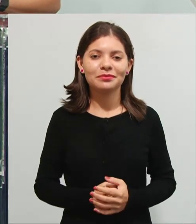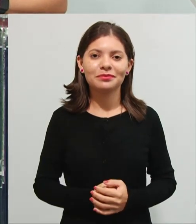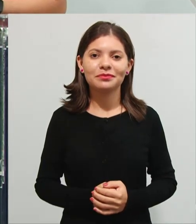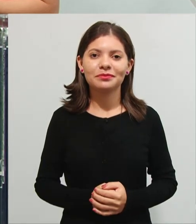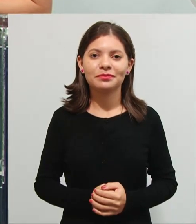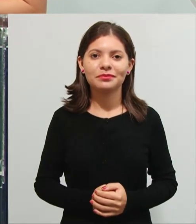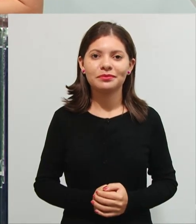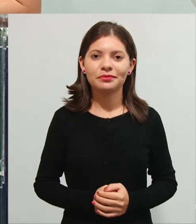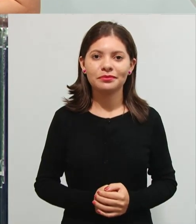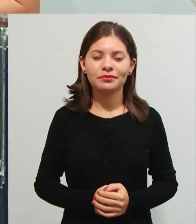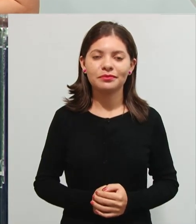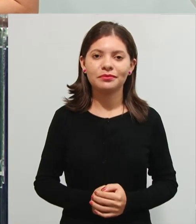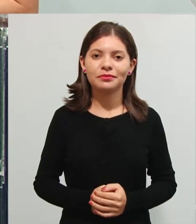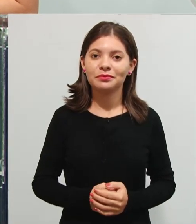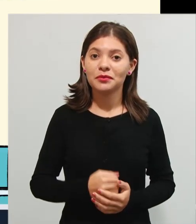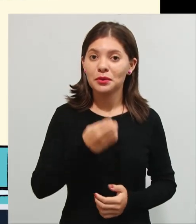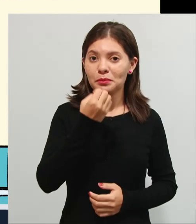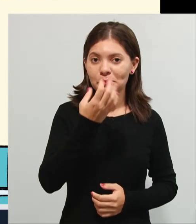vamos lá.